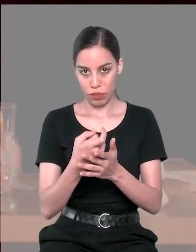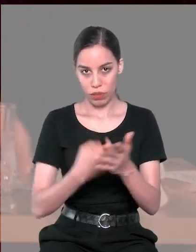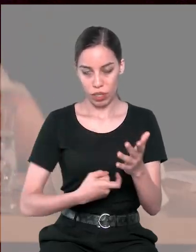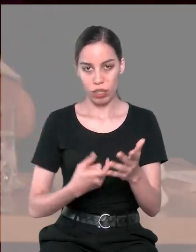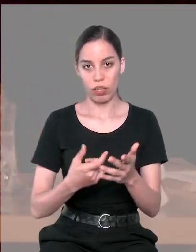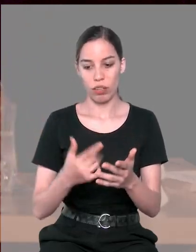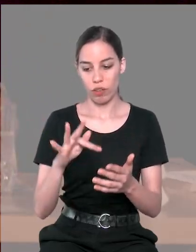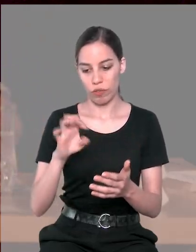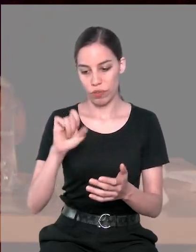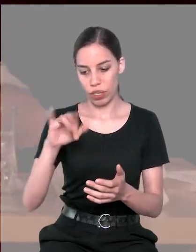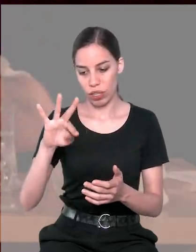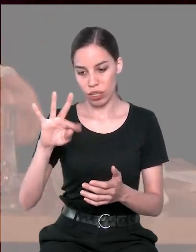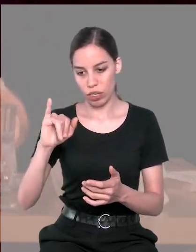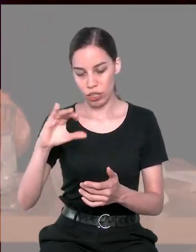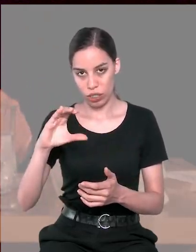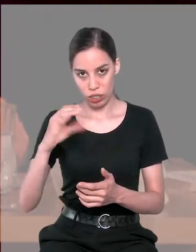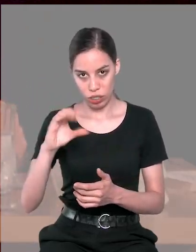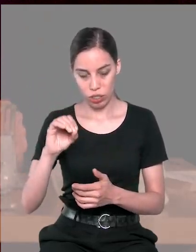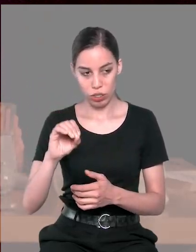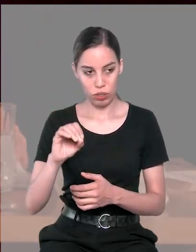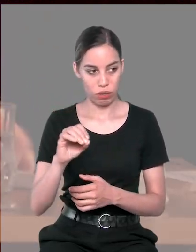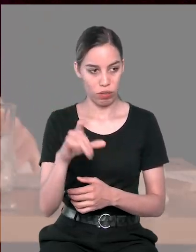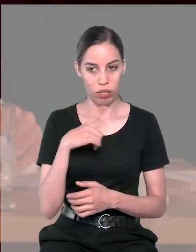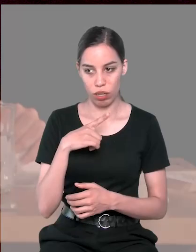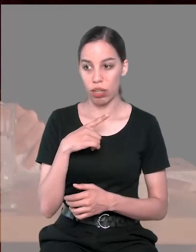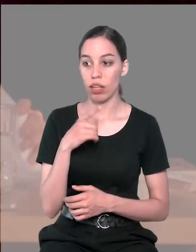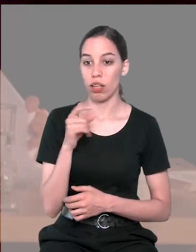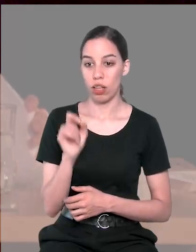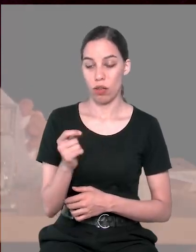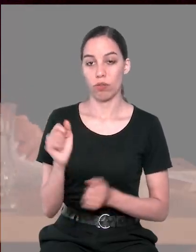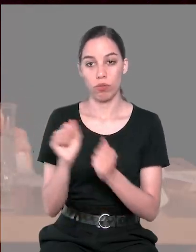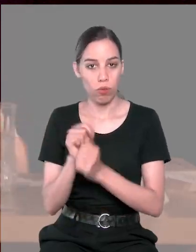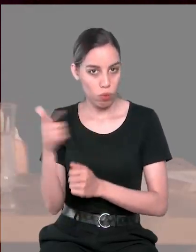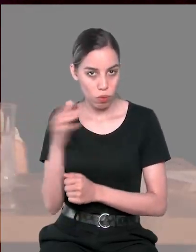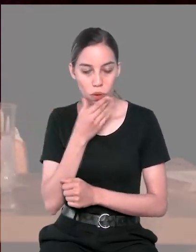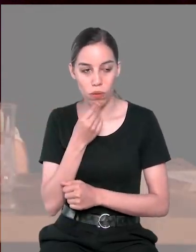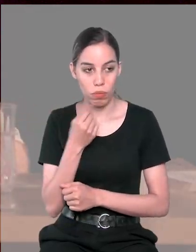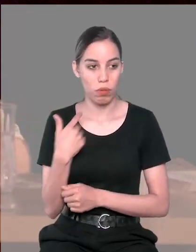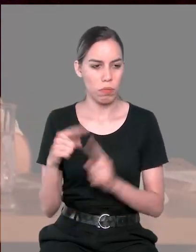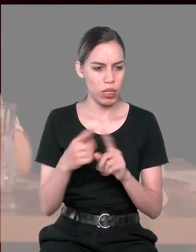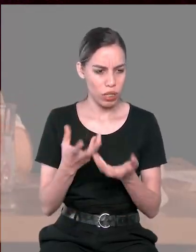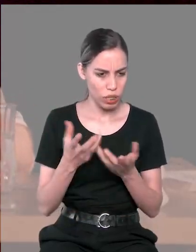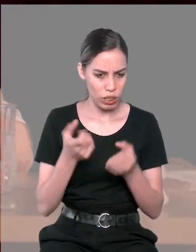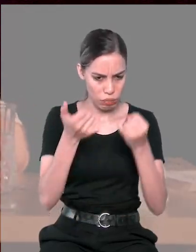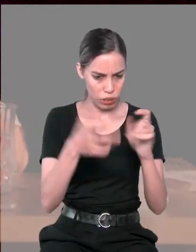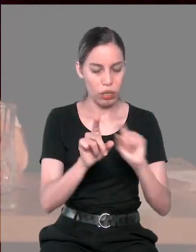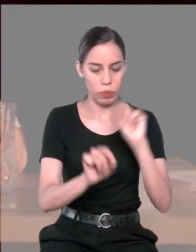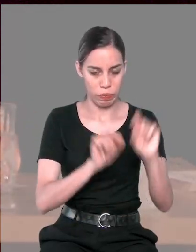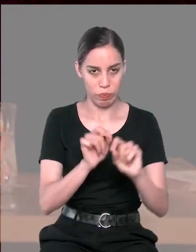Faleiros, eu ia comentar isso com vocês no começo, eu falei, não vou comentar, porque aí fica muita coisa, né? Mas eu queria voltar a isso. É uma